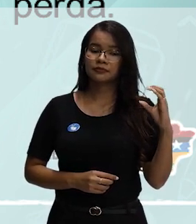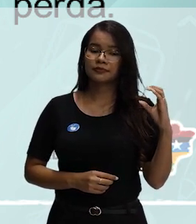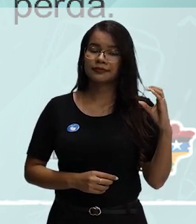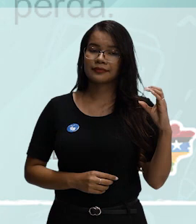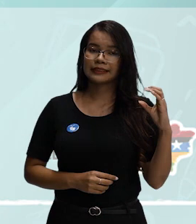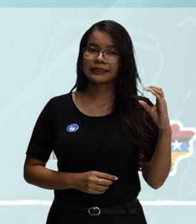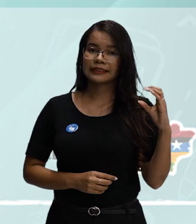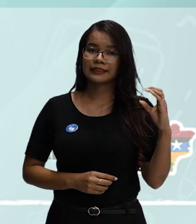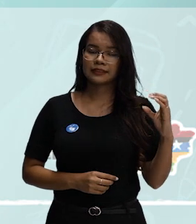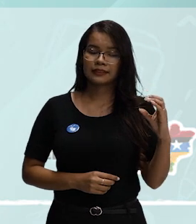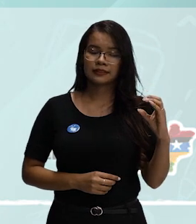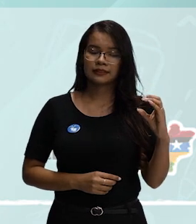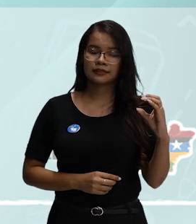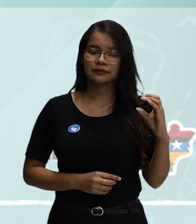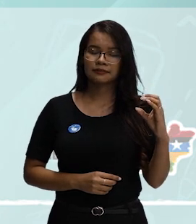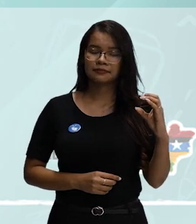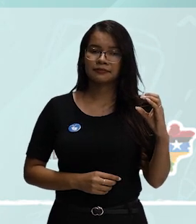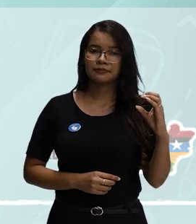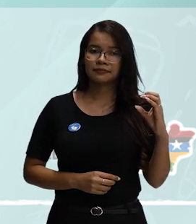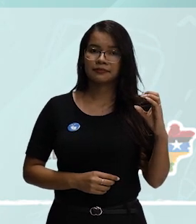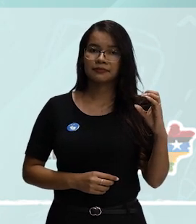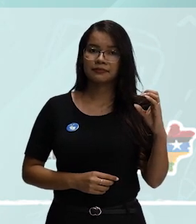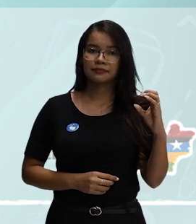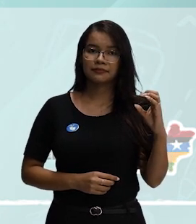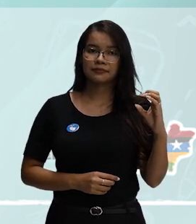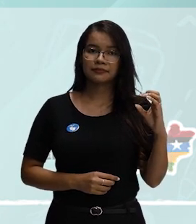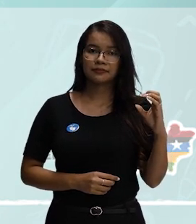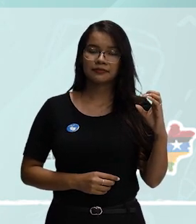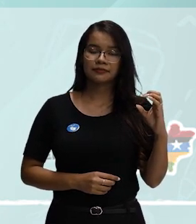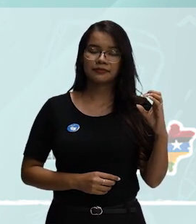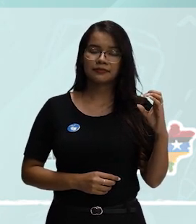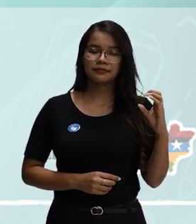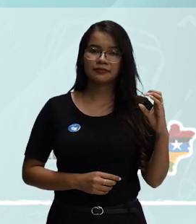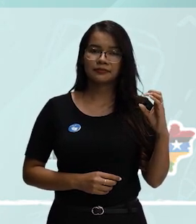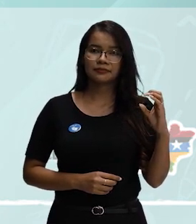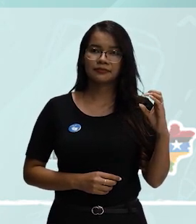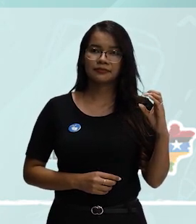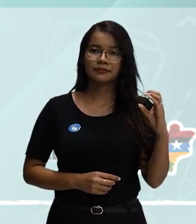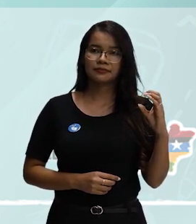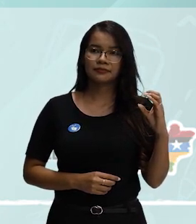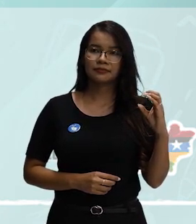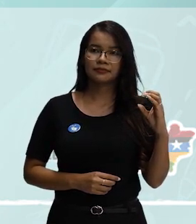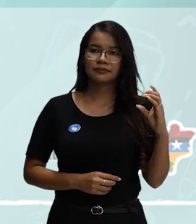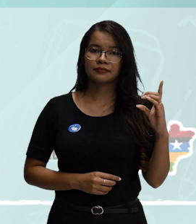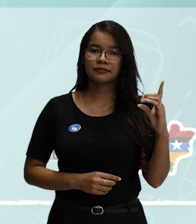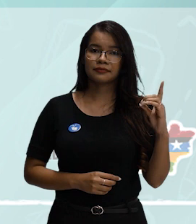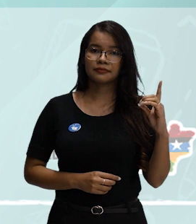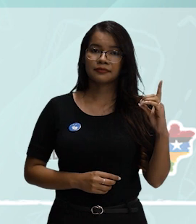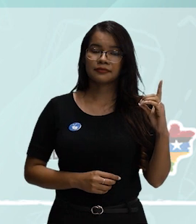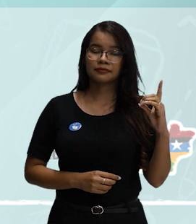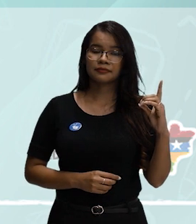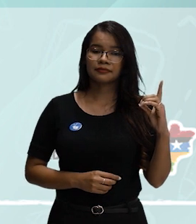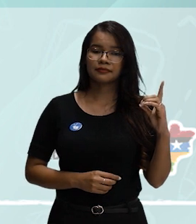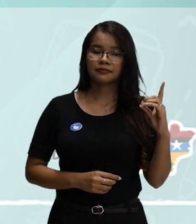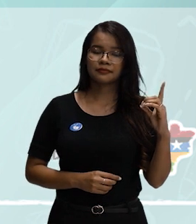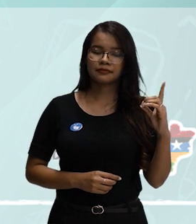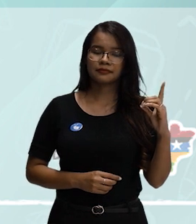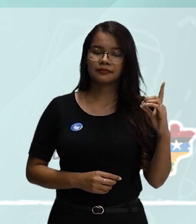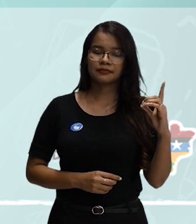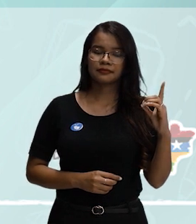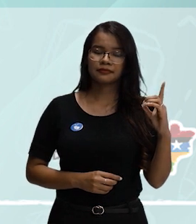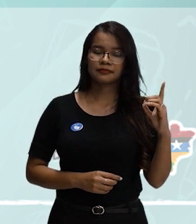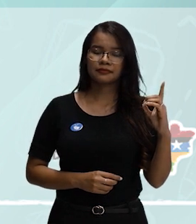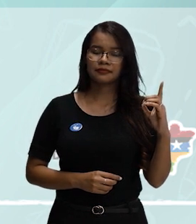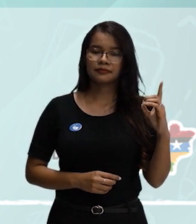perda. Letra C, o descontrole das emoções provocado pela autopiedade. Letra D,